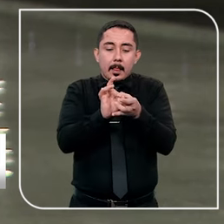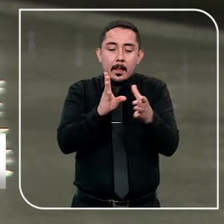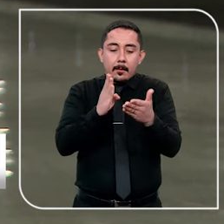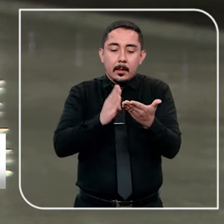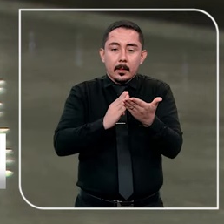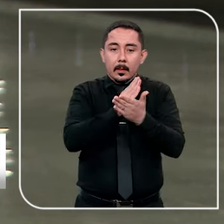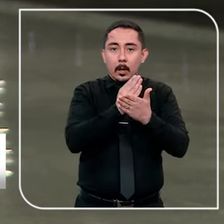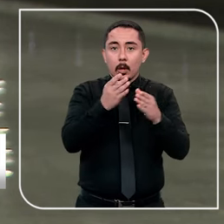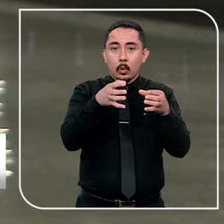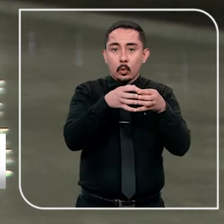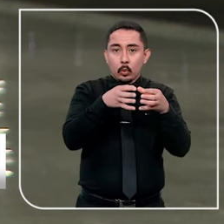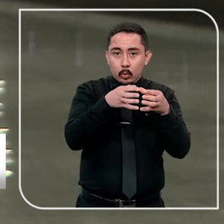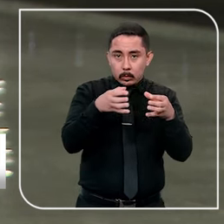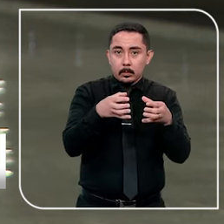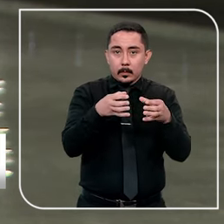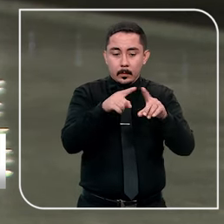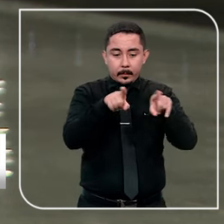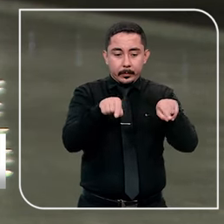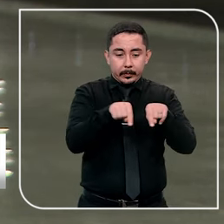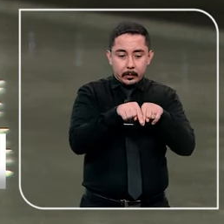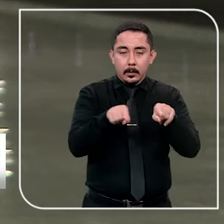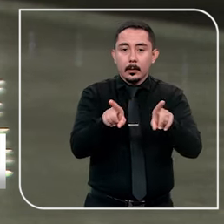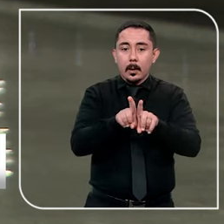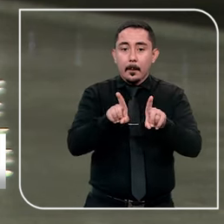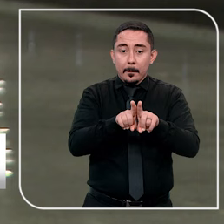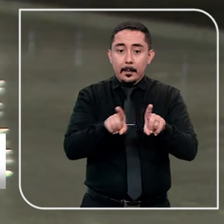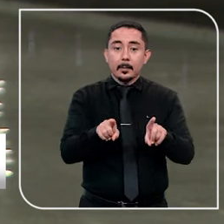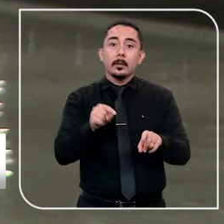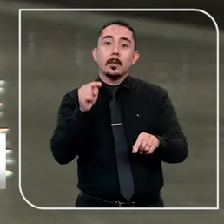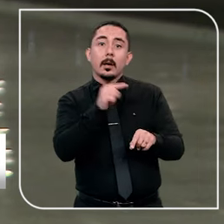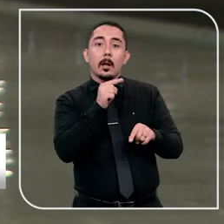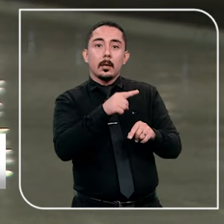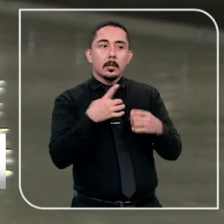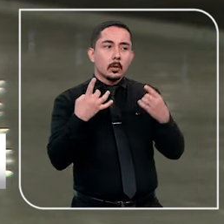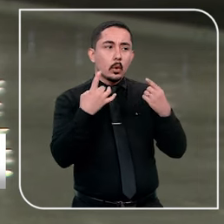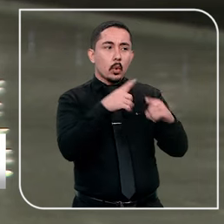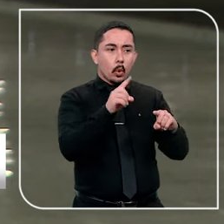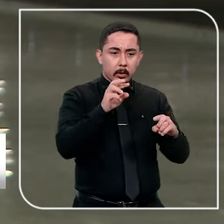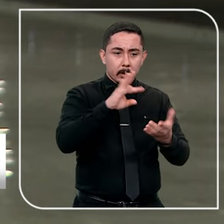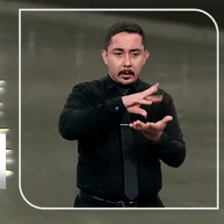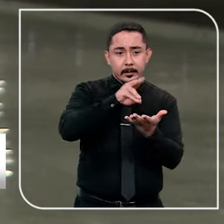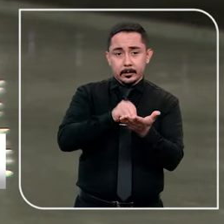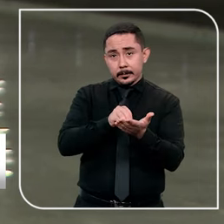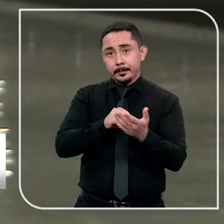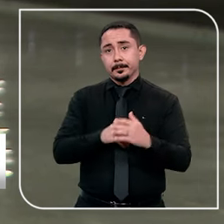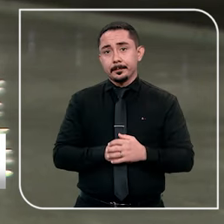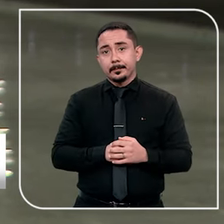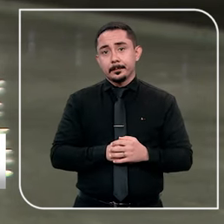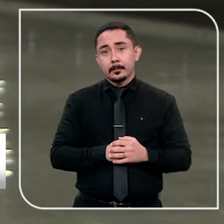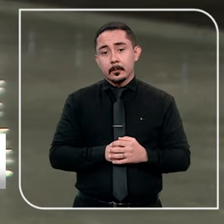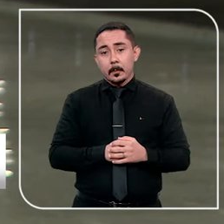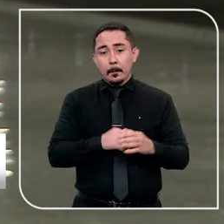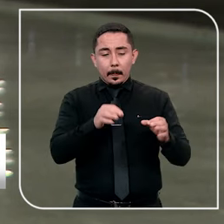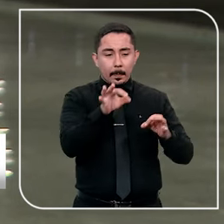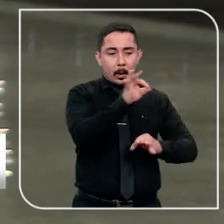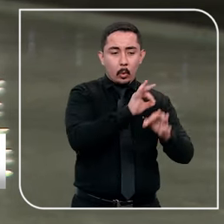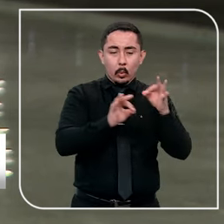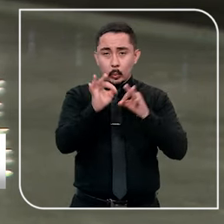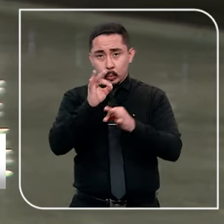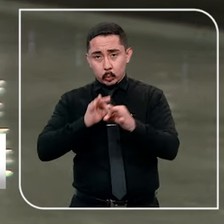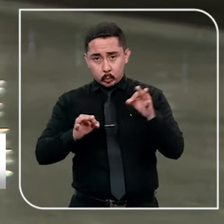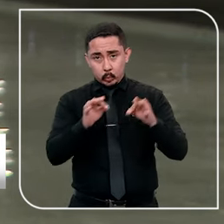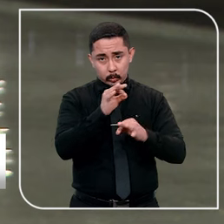a livre entrada de recursos no caixa do grupo e blindar o patrimônio contra ações promovidas pela Receita Federal a